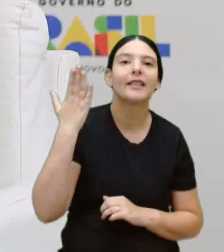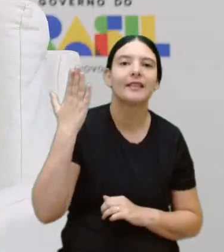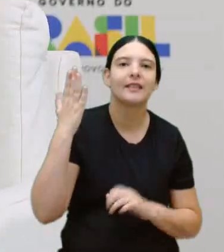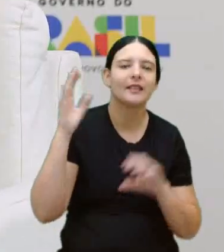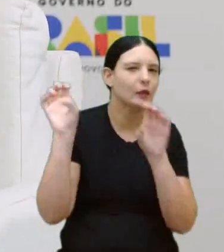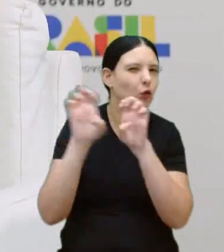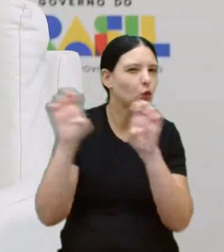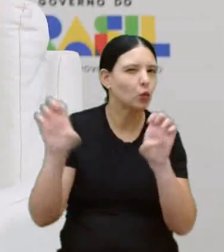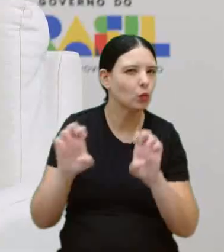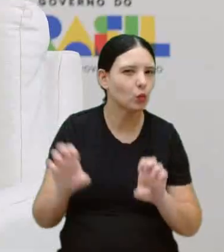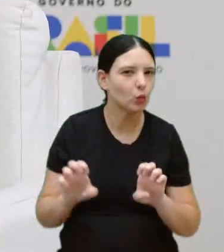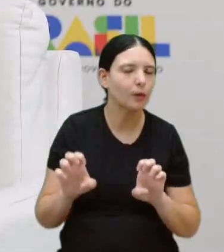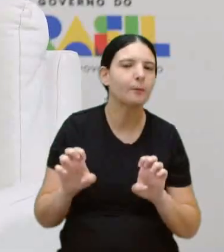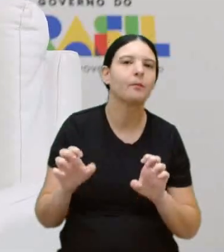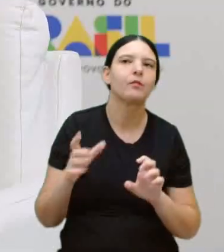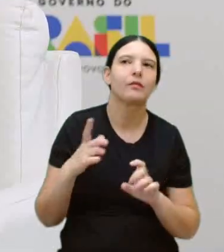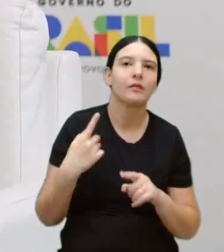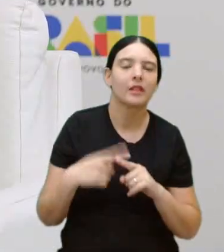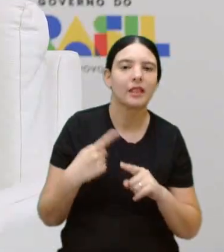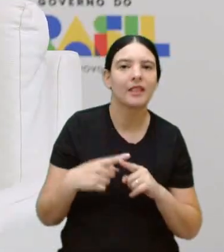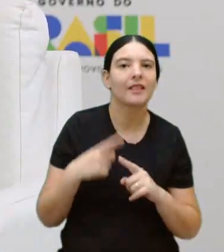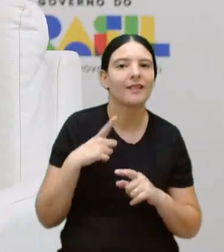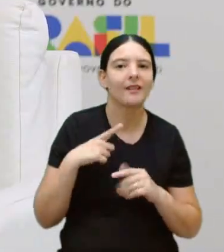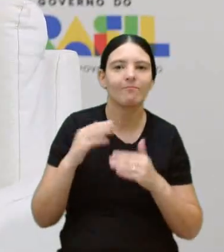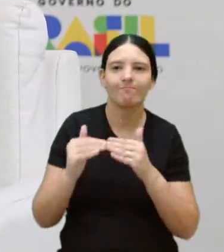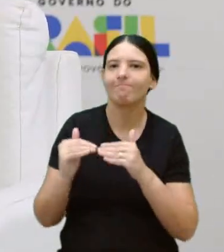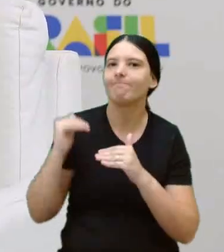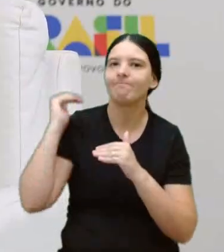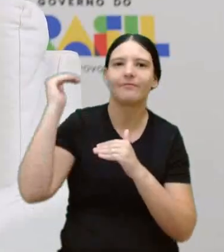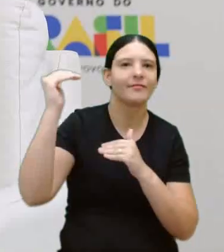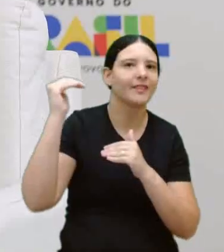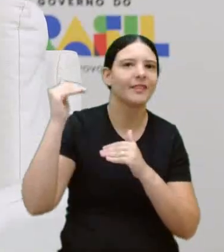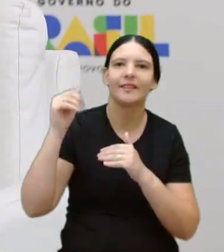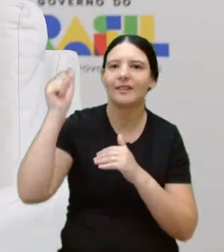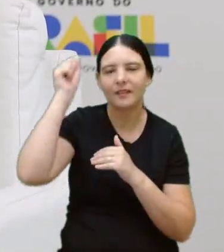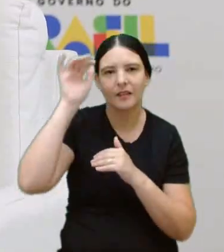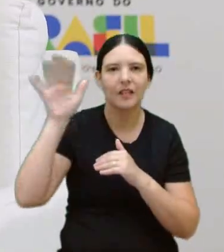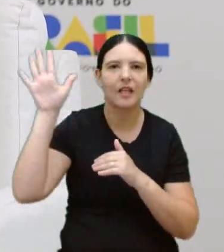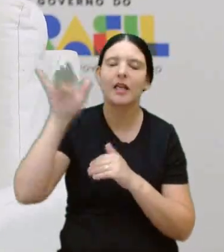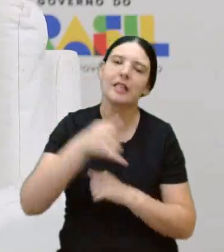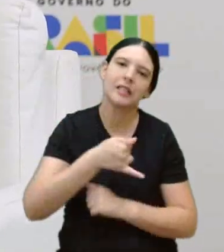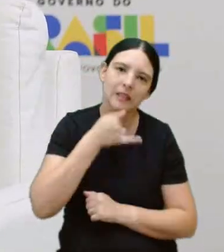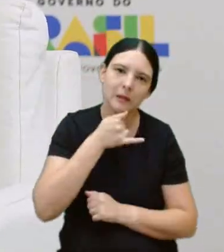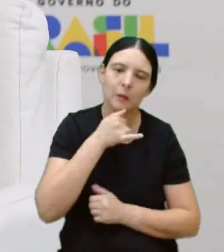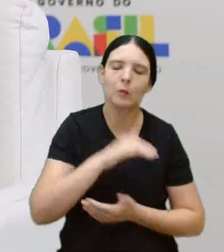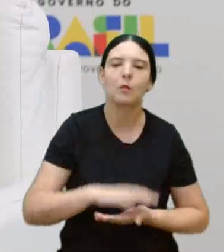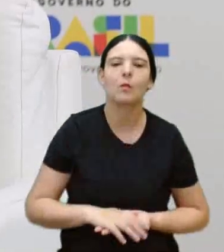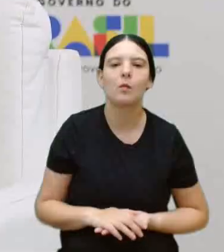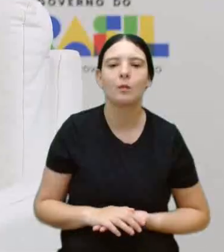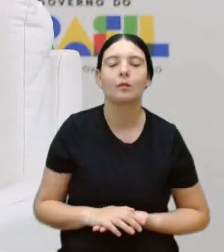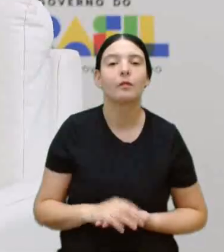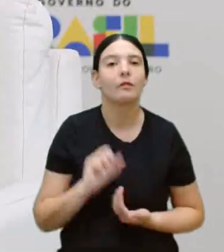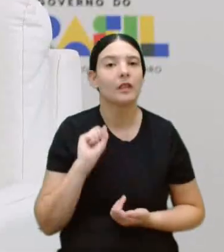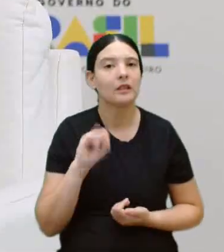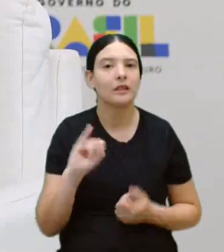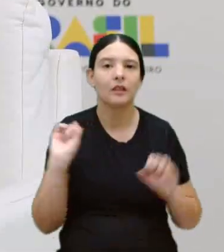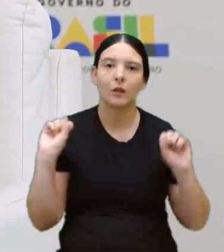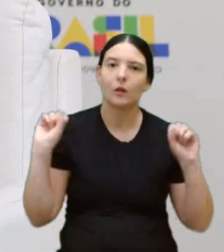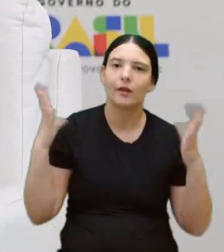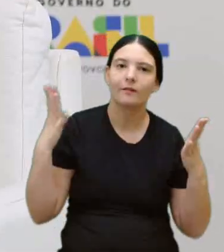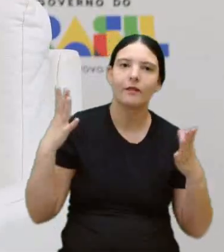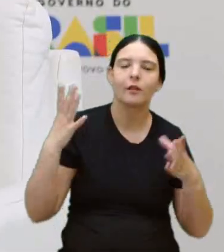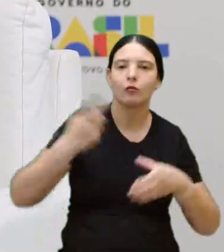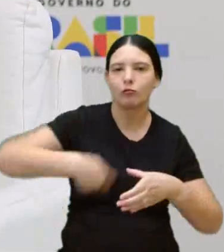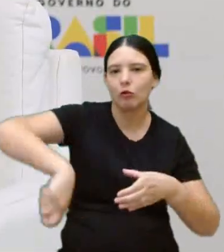a estrutura é alguma coisa que está além, é do simbólico, né? Vou dar aqui um exemplo. A gente está num evento de gastronomia.